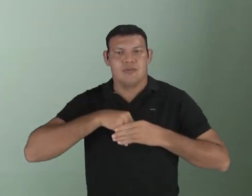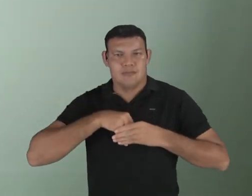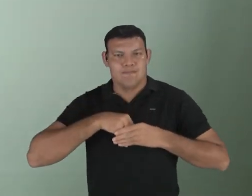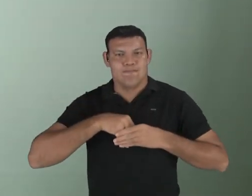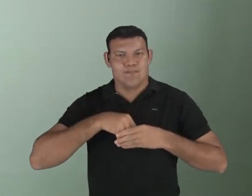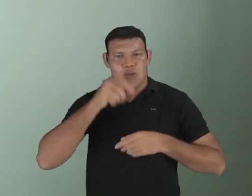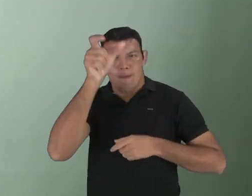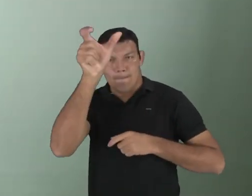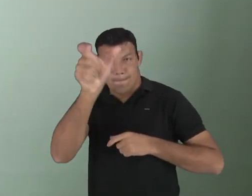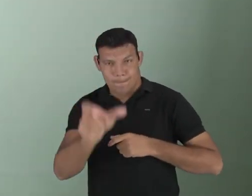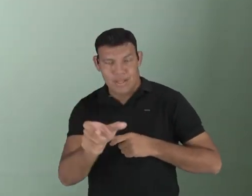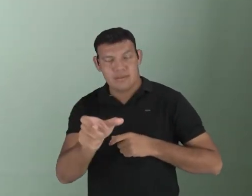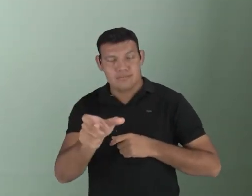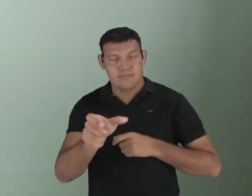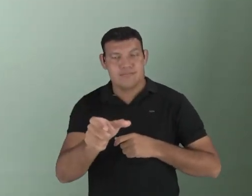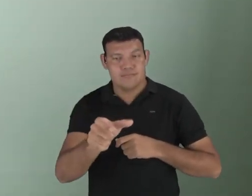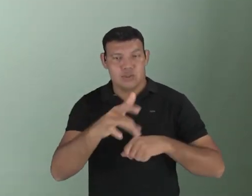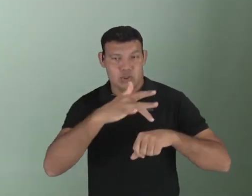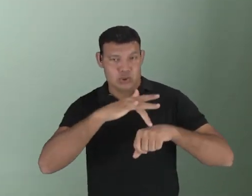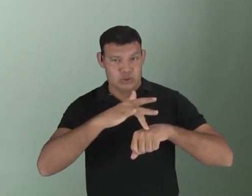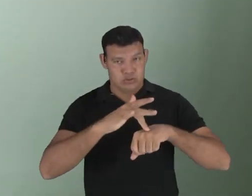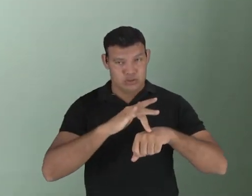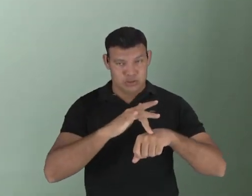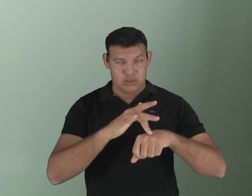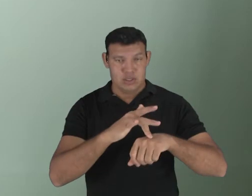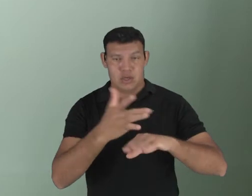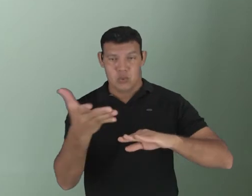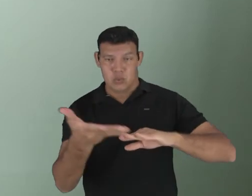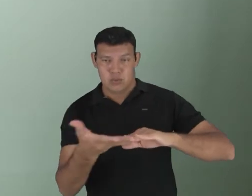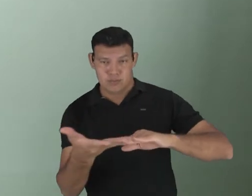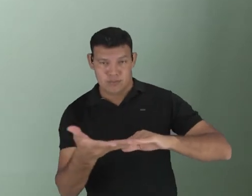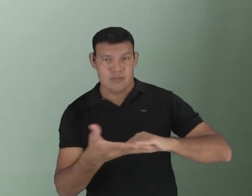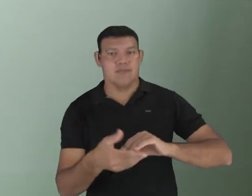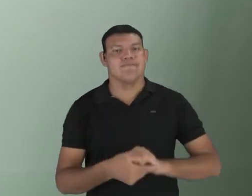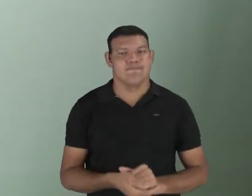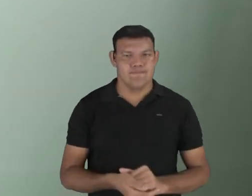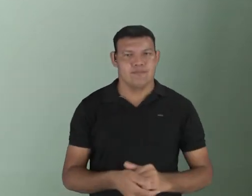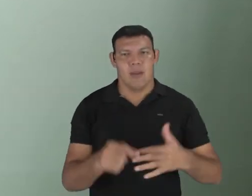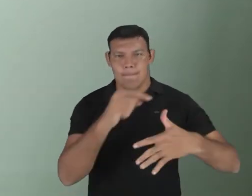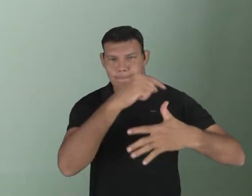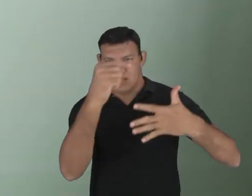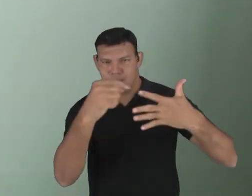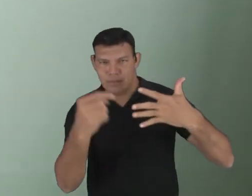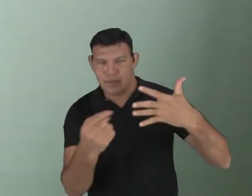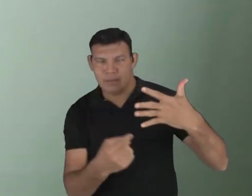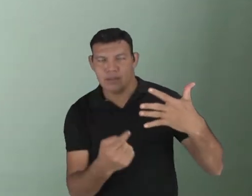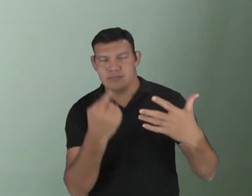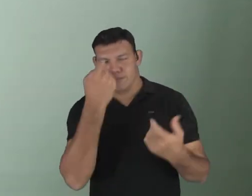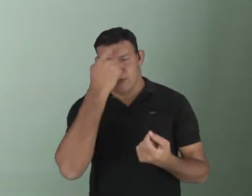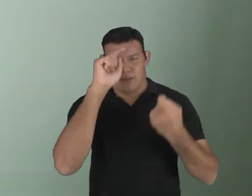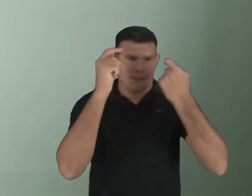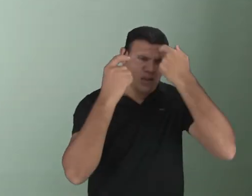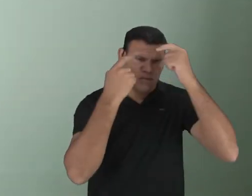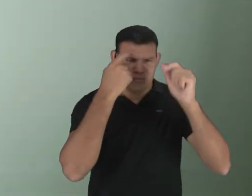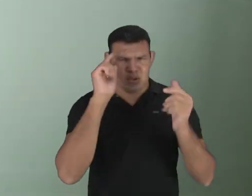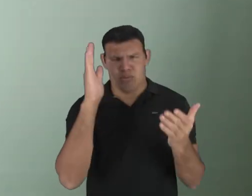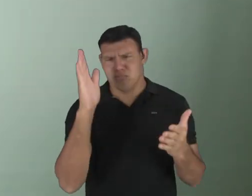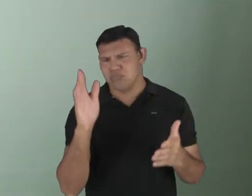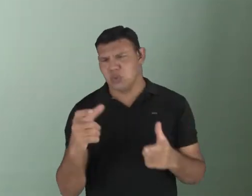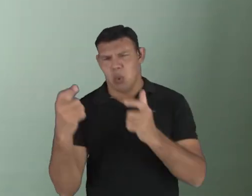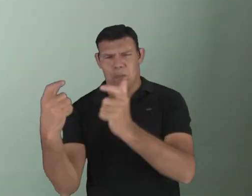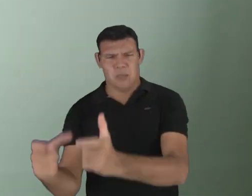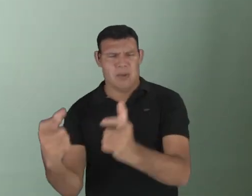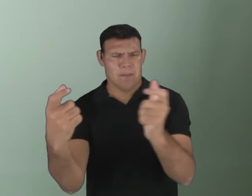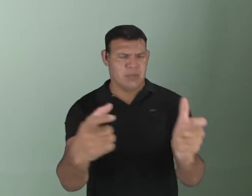e subjetividade. E o bailarino da dança contemporânea, ele encontra elementos para a criação